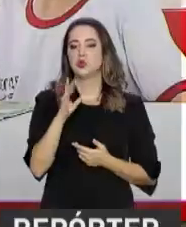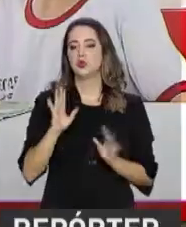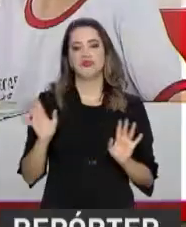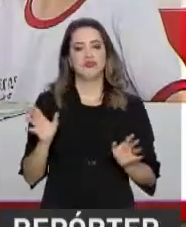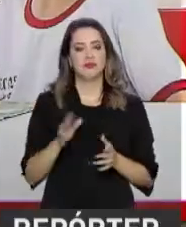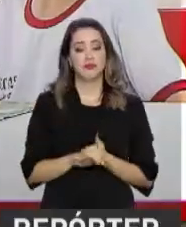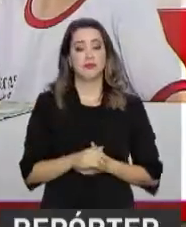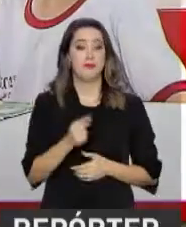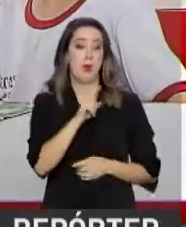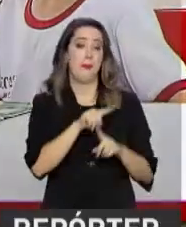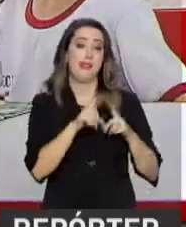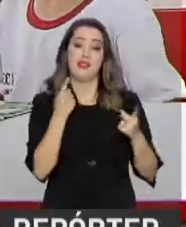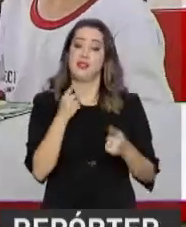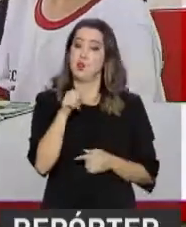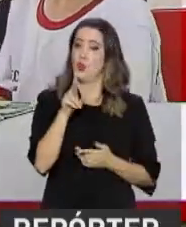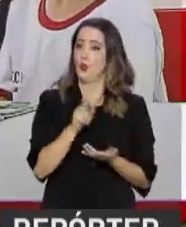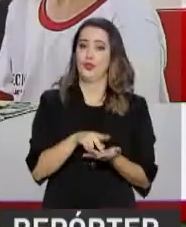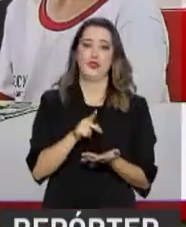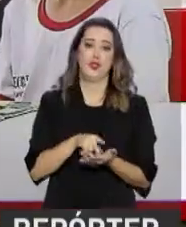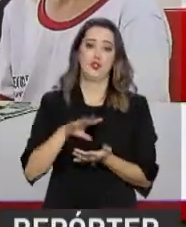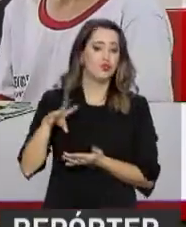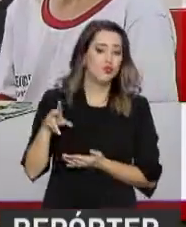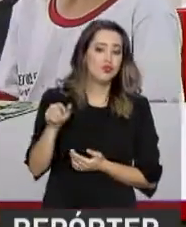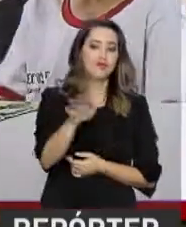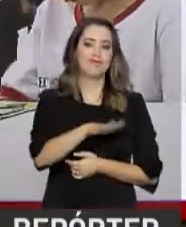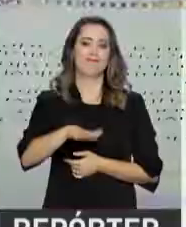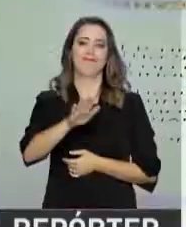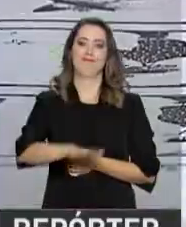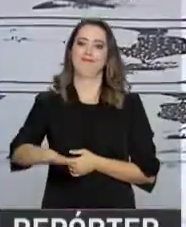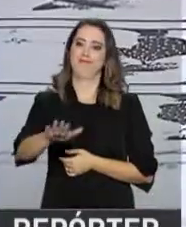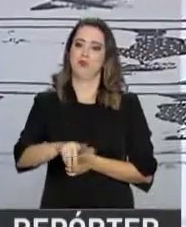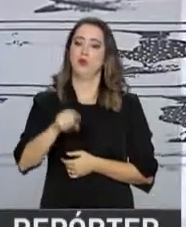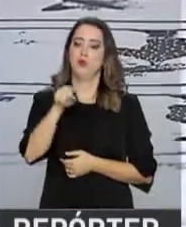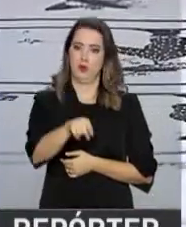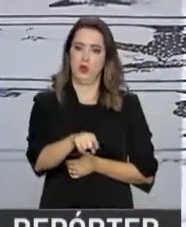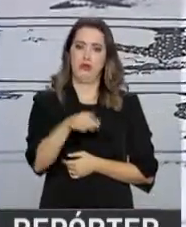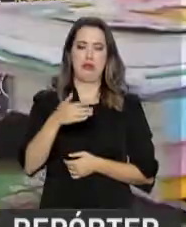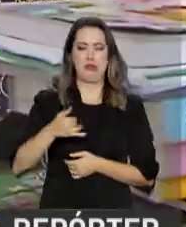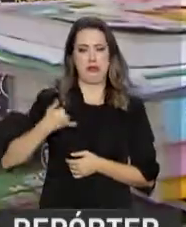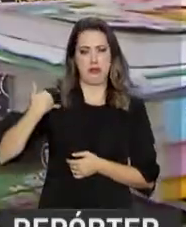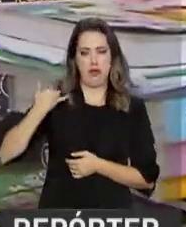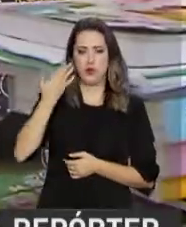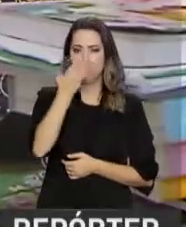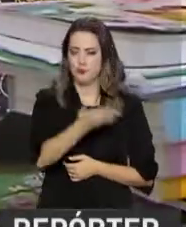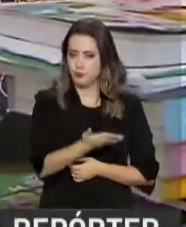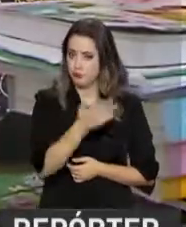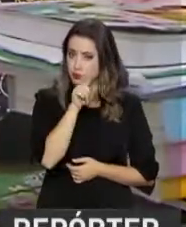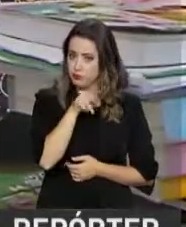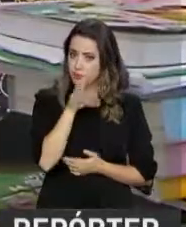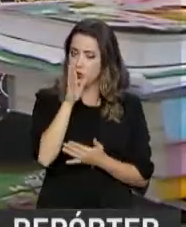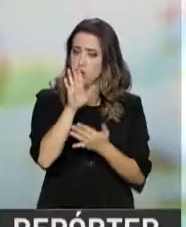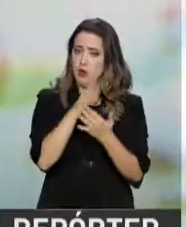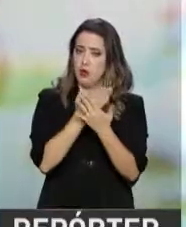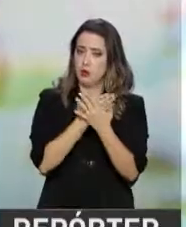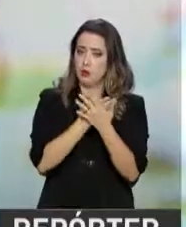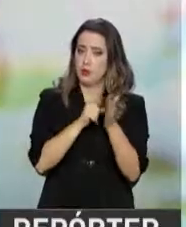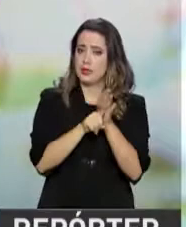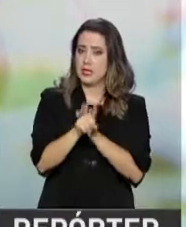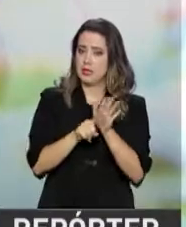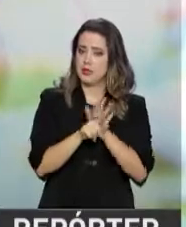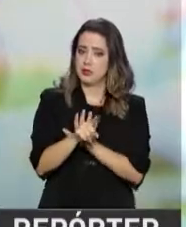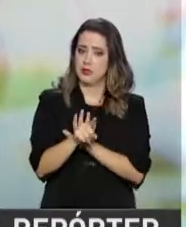mas essa não é a realidade de todas as crianças nessa faixa etária segundo avaliação nacional de